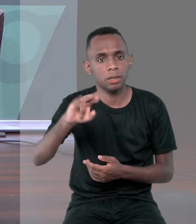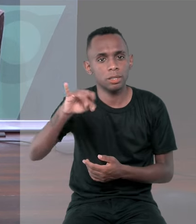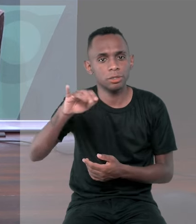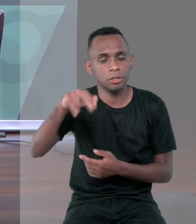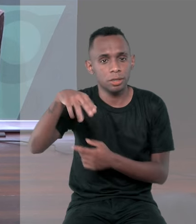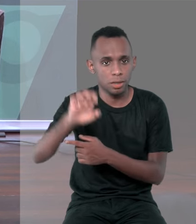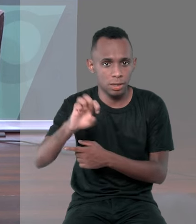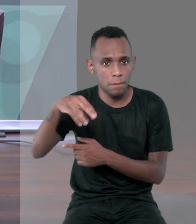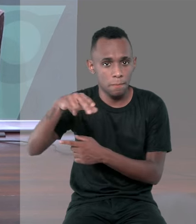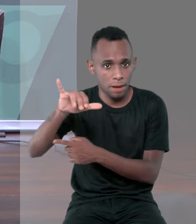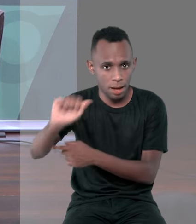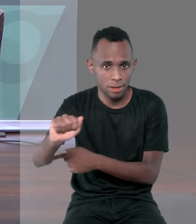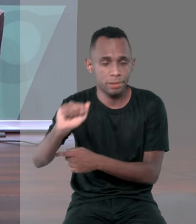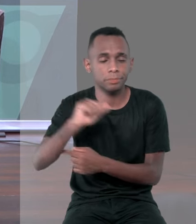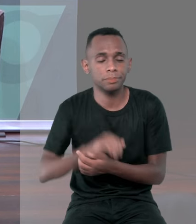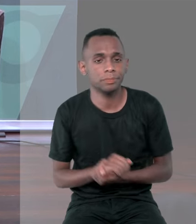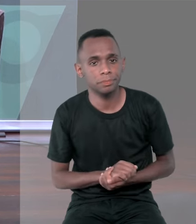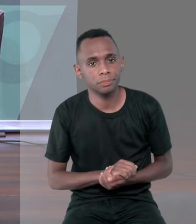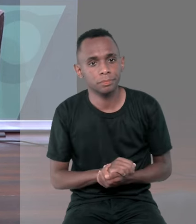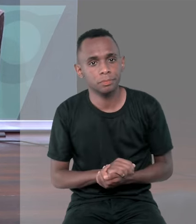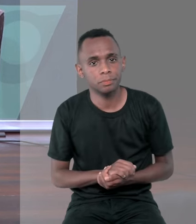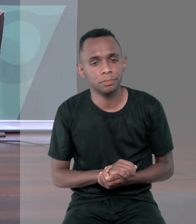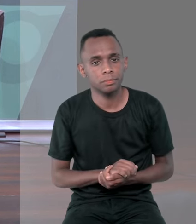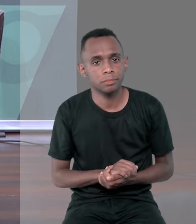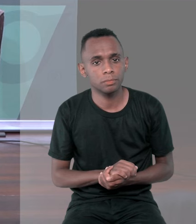Cristiane Maia de Oliveira Silveira de Araújo.